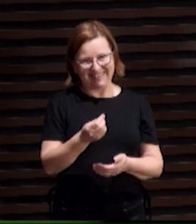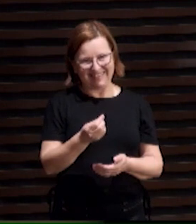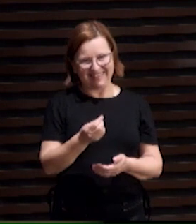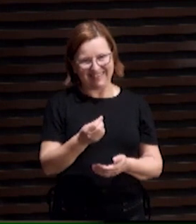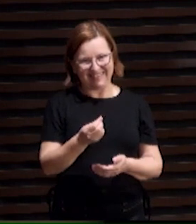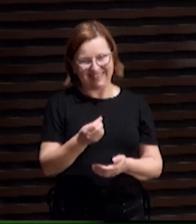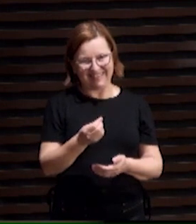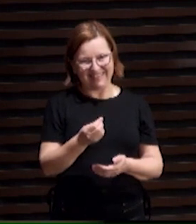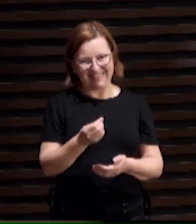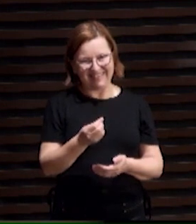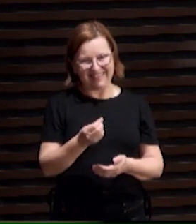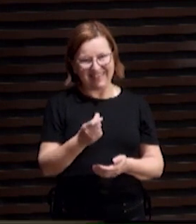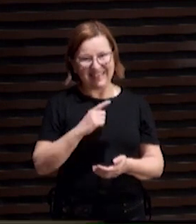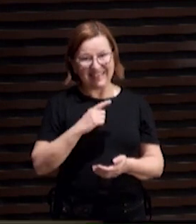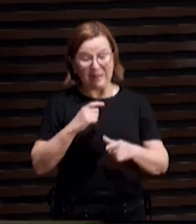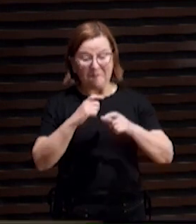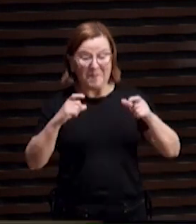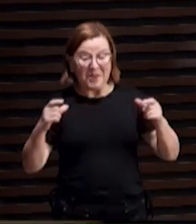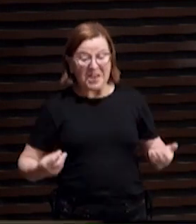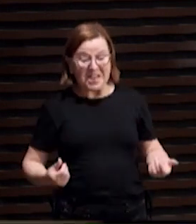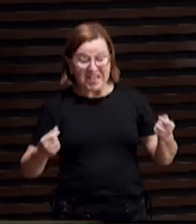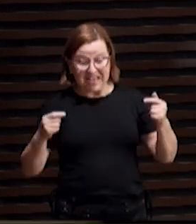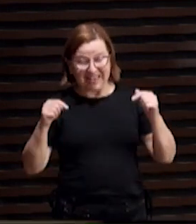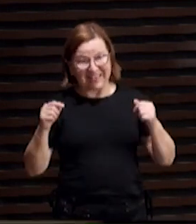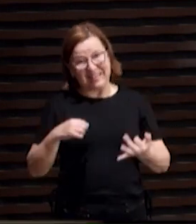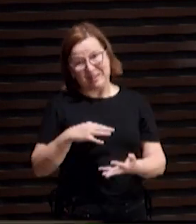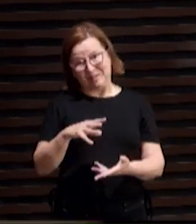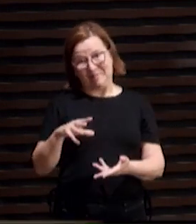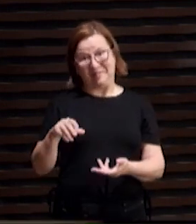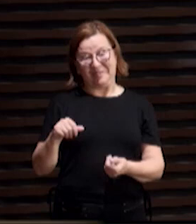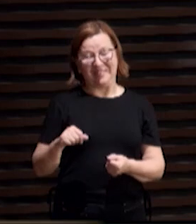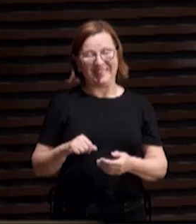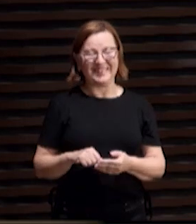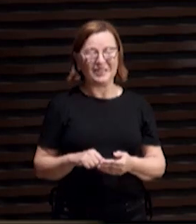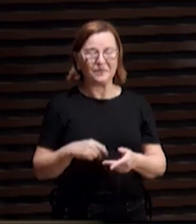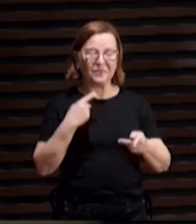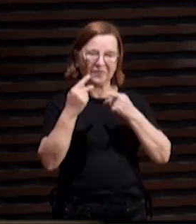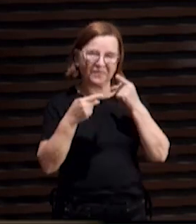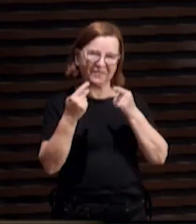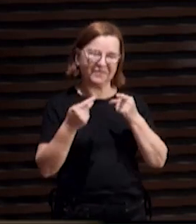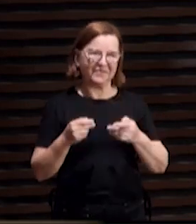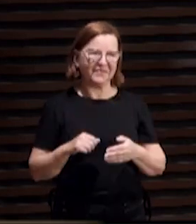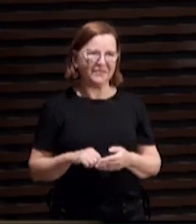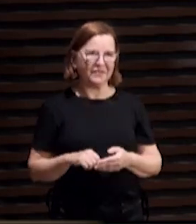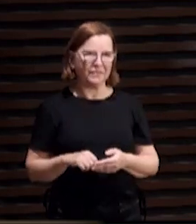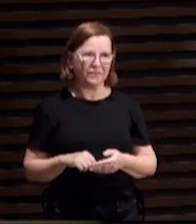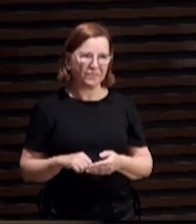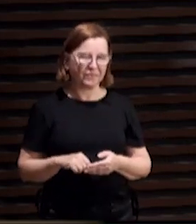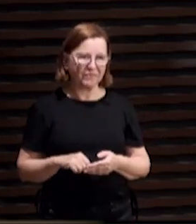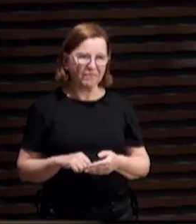é portador da maior riqueza que existe nesse mundo. E ele diz assim,